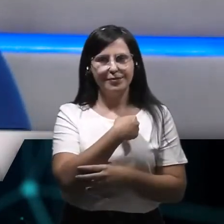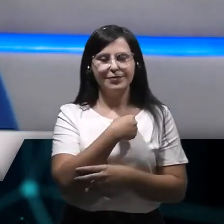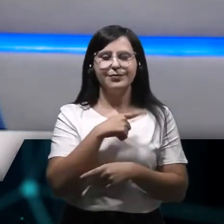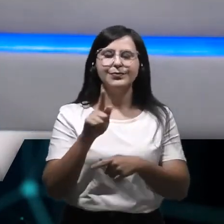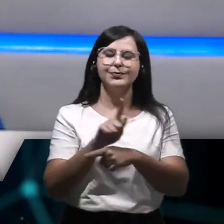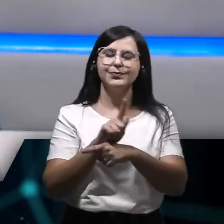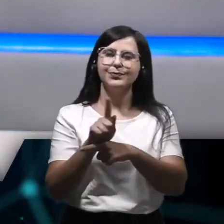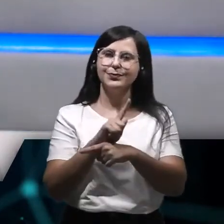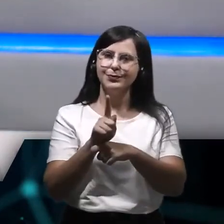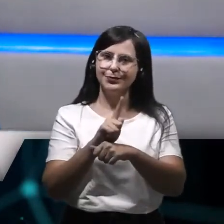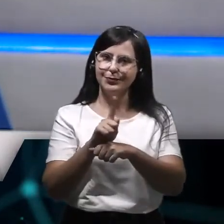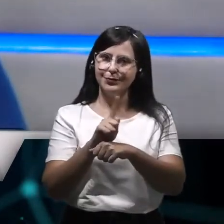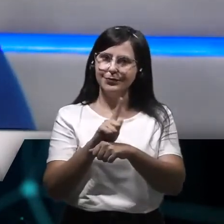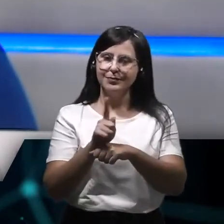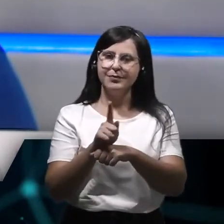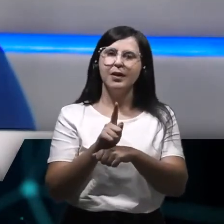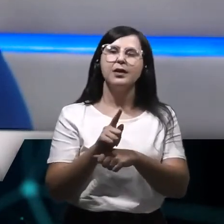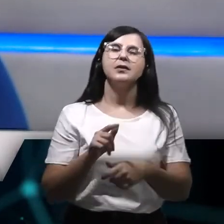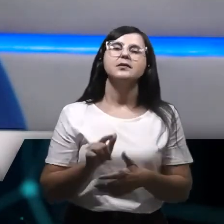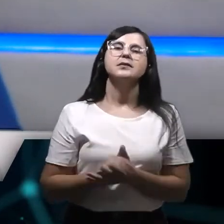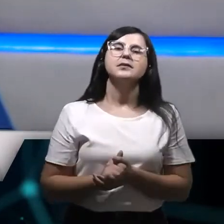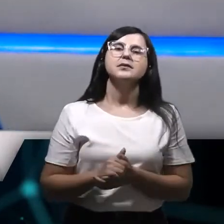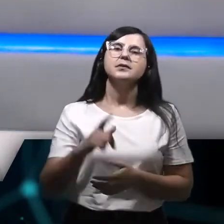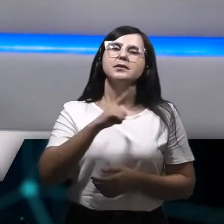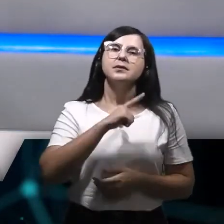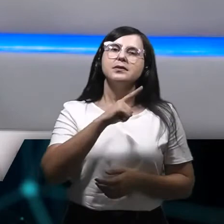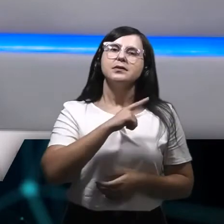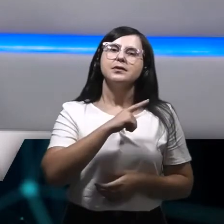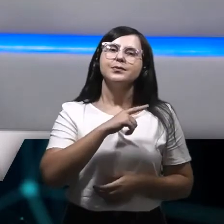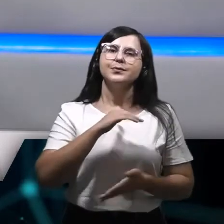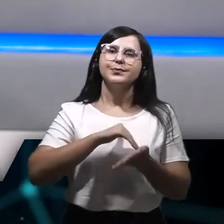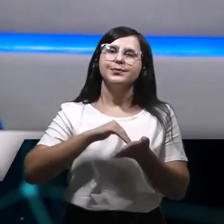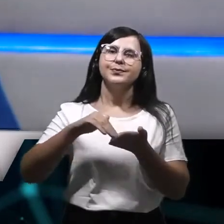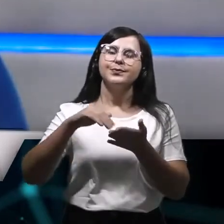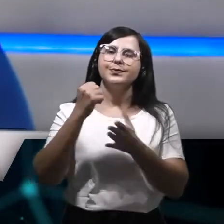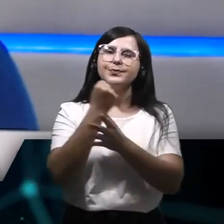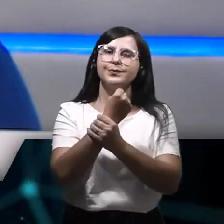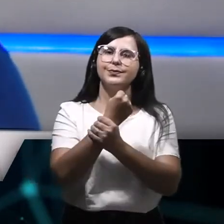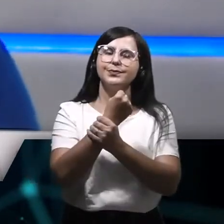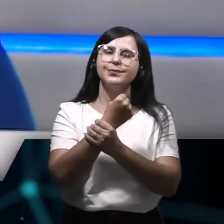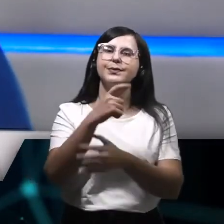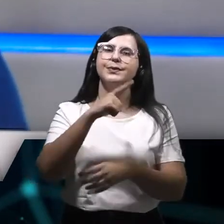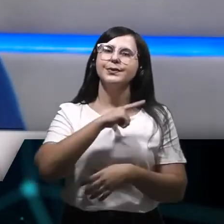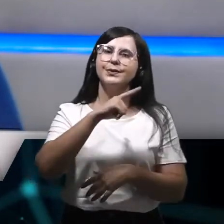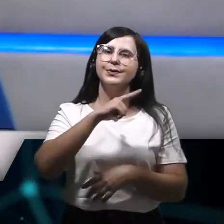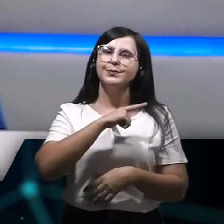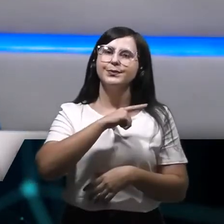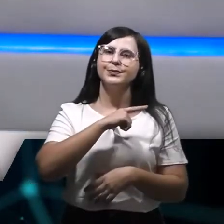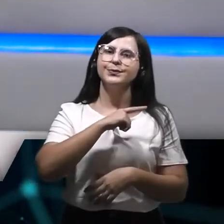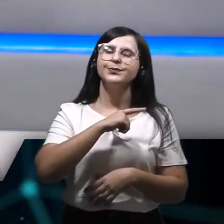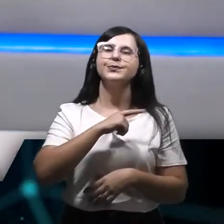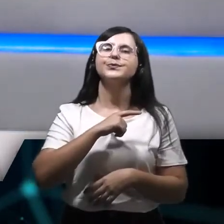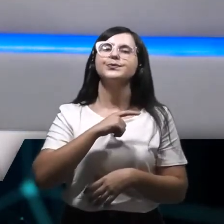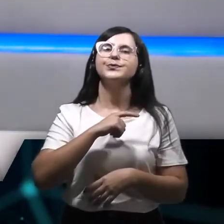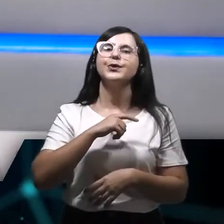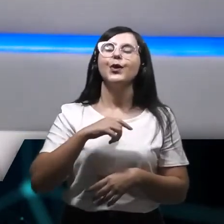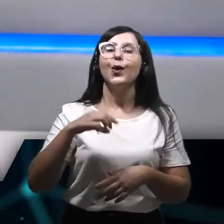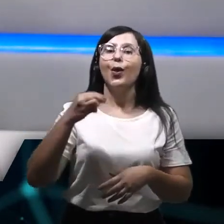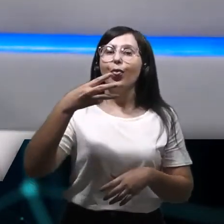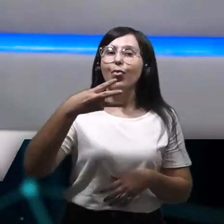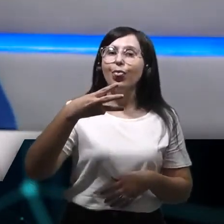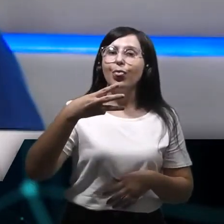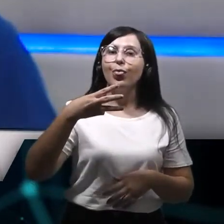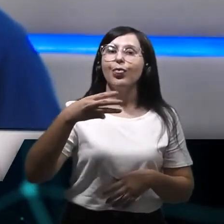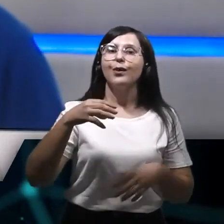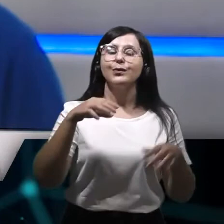município, instituiu a Secretaria de Segurança do nosso município. Abrimos 3 núcleos, um em São Domingos, um em Brejo